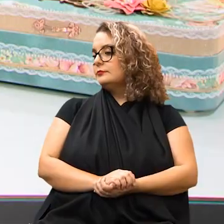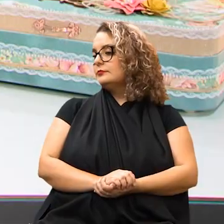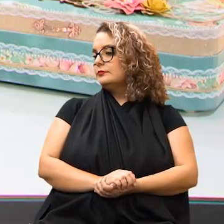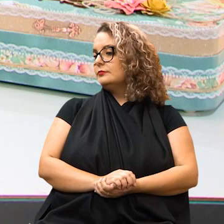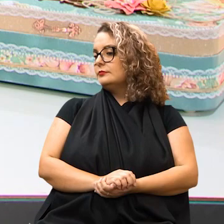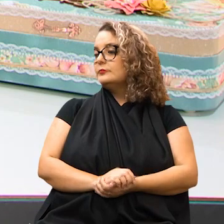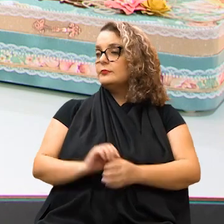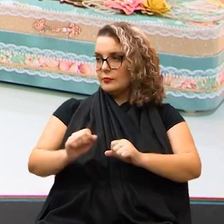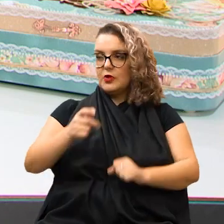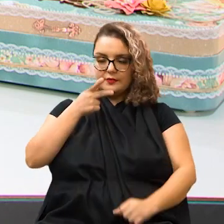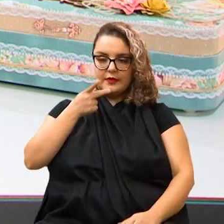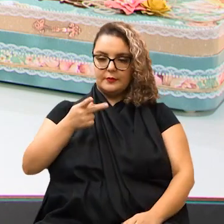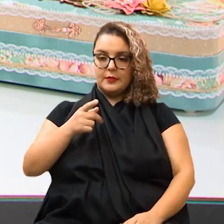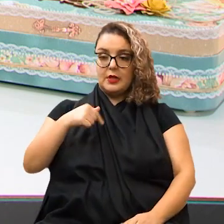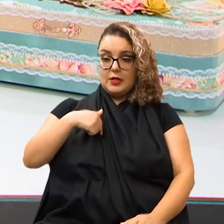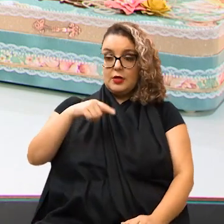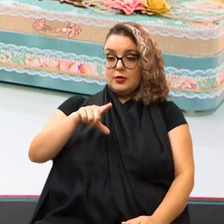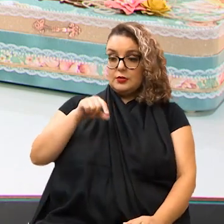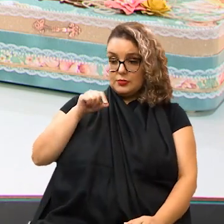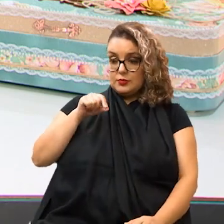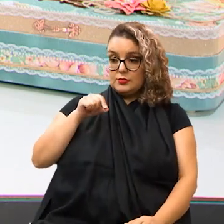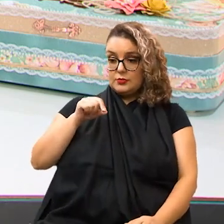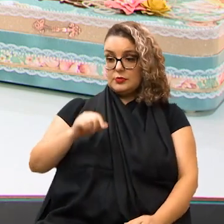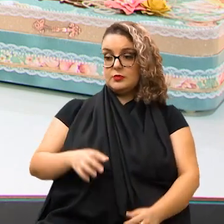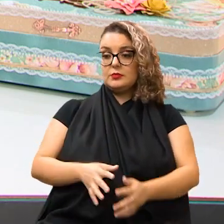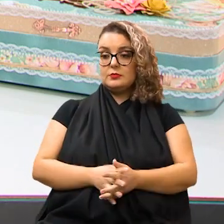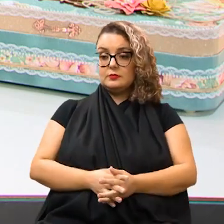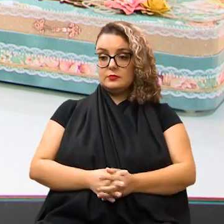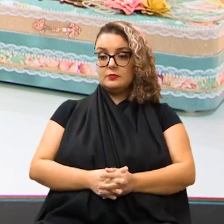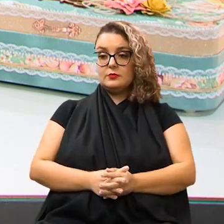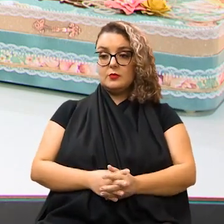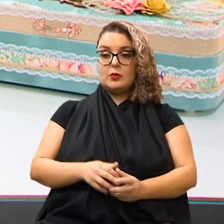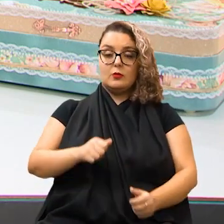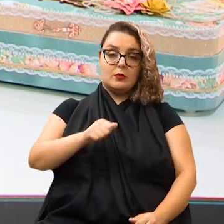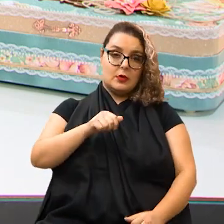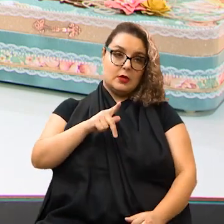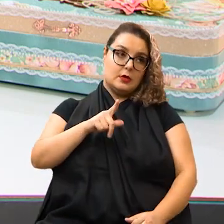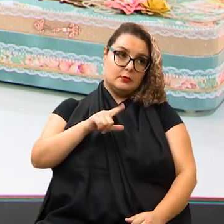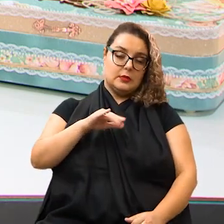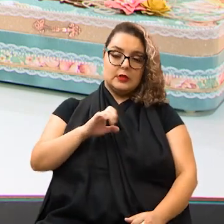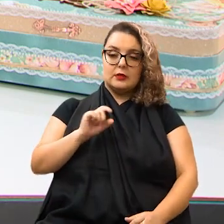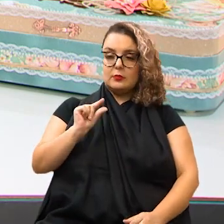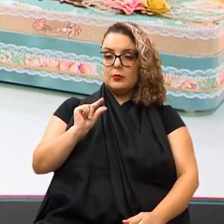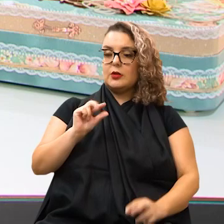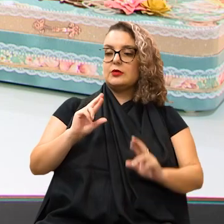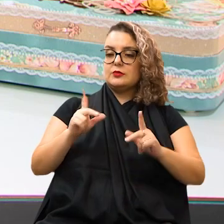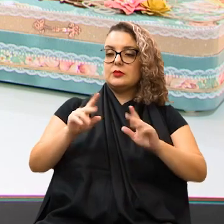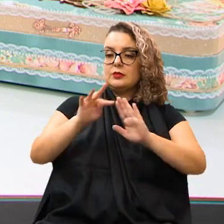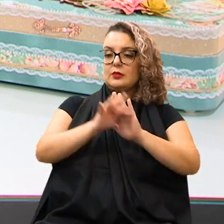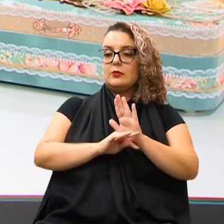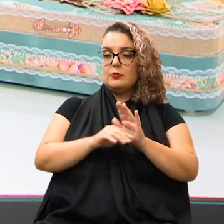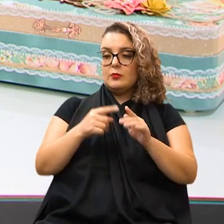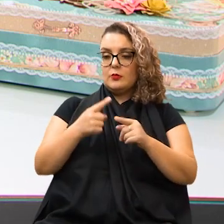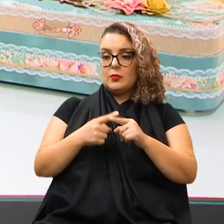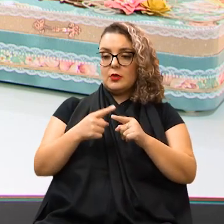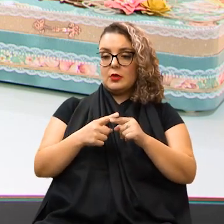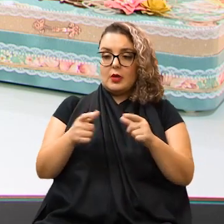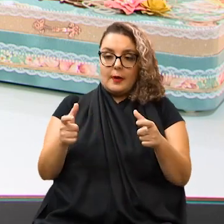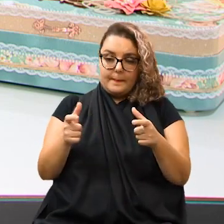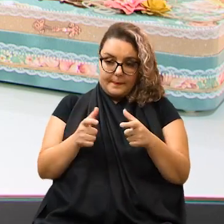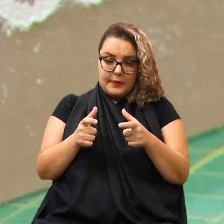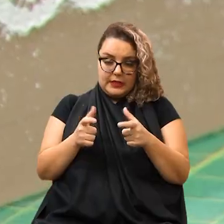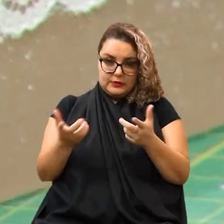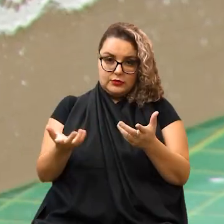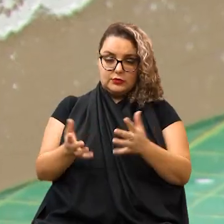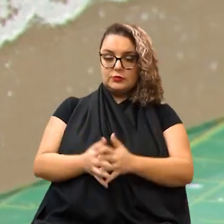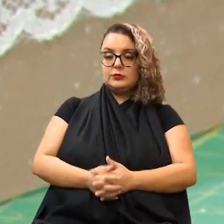Flores. Pode falar. Eu escolhi aqui um aplique que tem um texto um pouquinho diferente daquele ali, porque essa caixa é um pouquinho menor